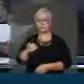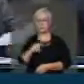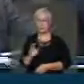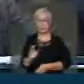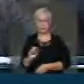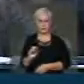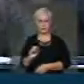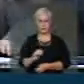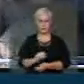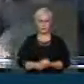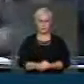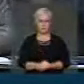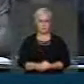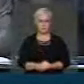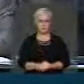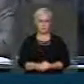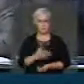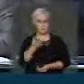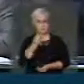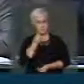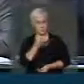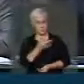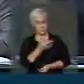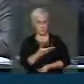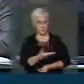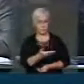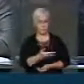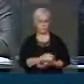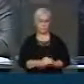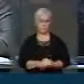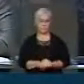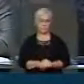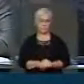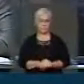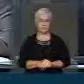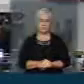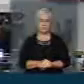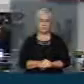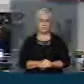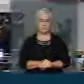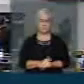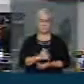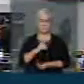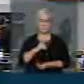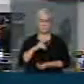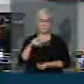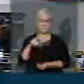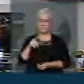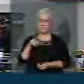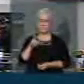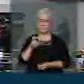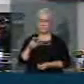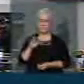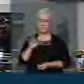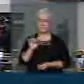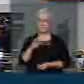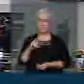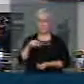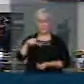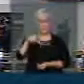O que ele vai falar comigo? Quer falar? Boa tarde, presidente. Ele quer falar. Tem preferência e precedência. Todo direito.